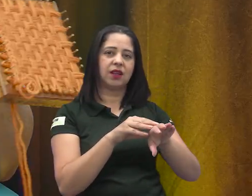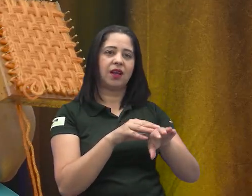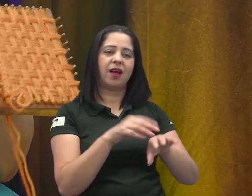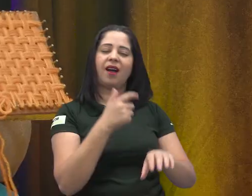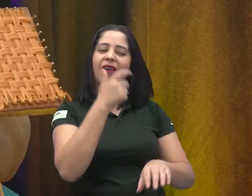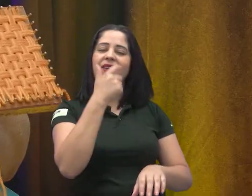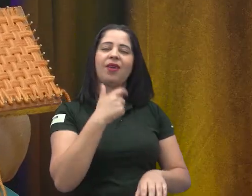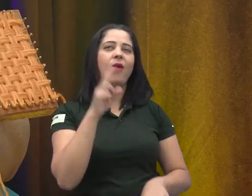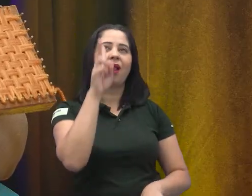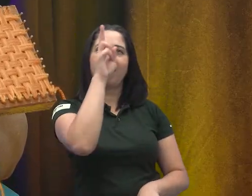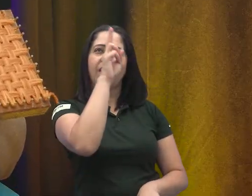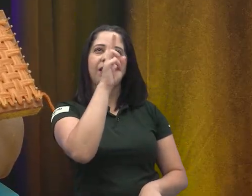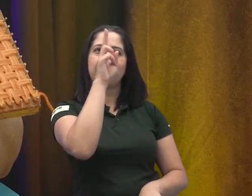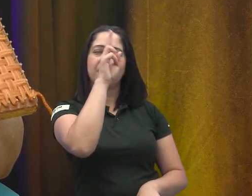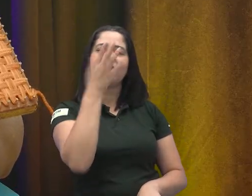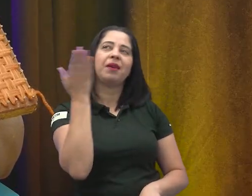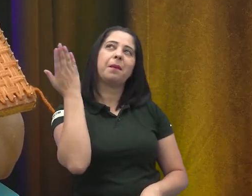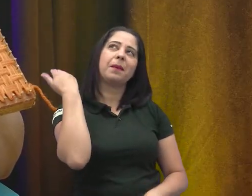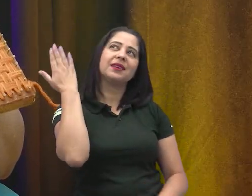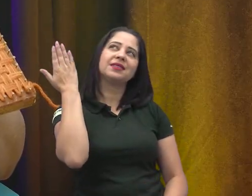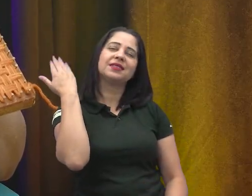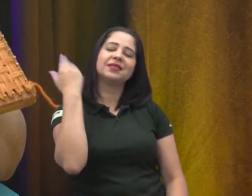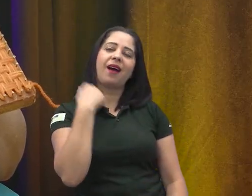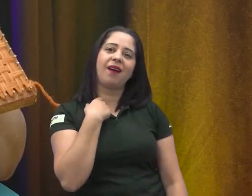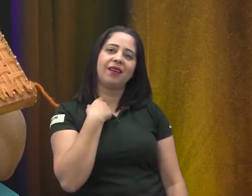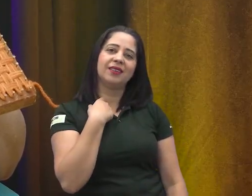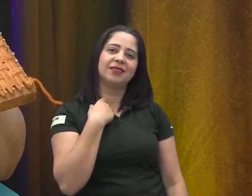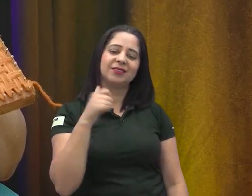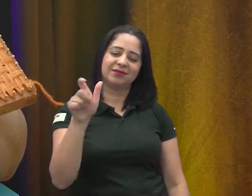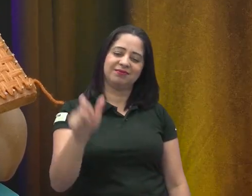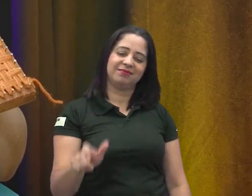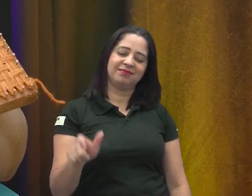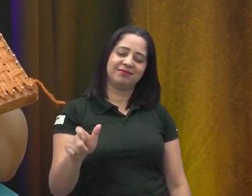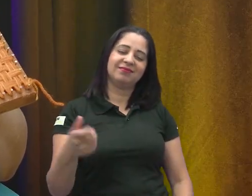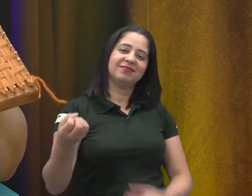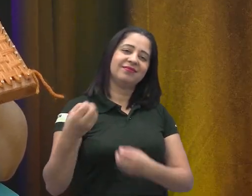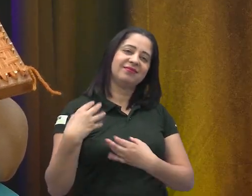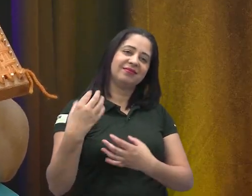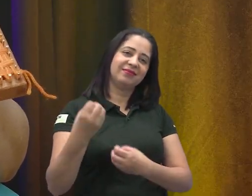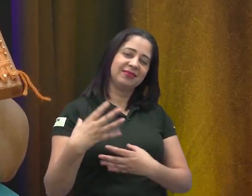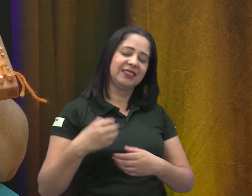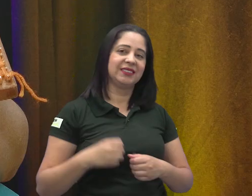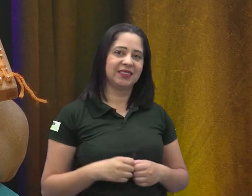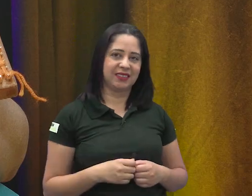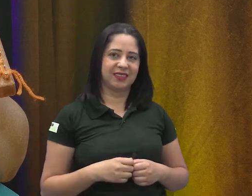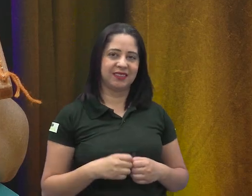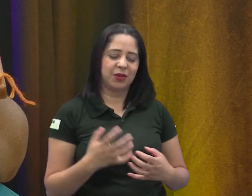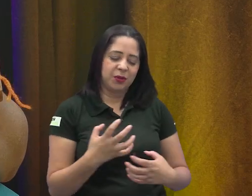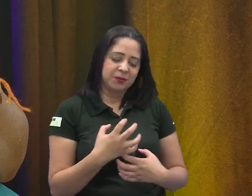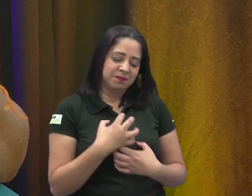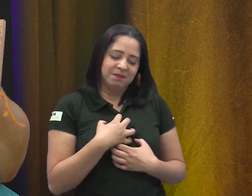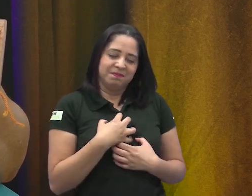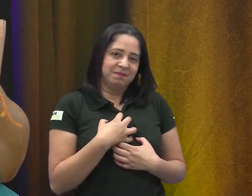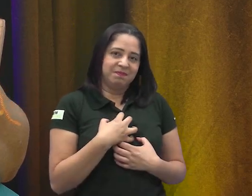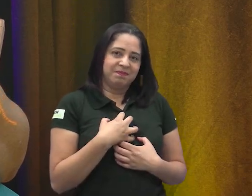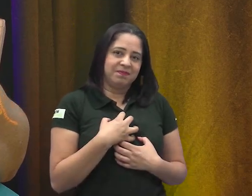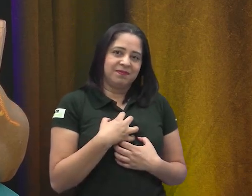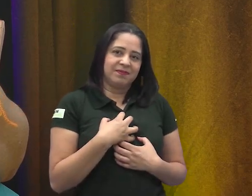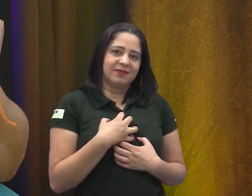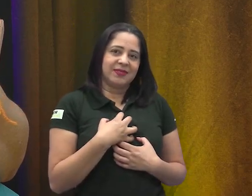me veio a minha mãe, né? Eu voltei para a minha infância. Sim. Então, isso, eu me senti